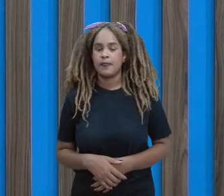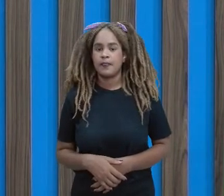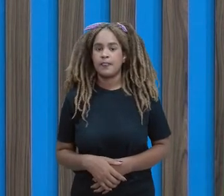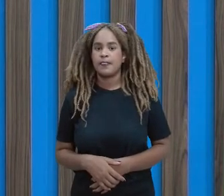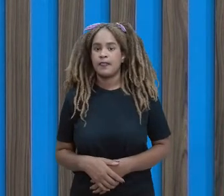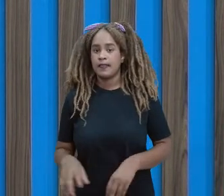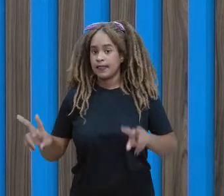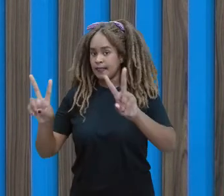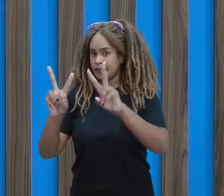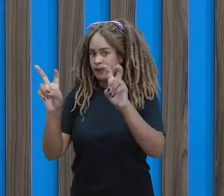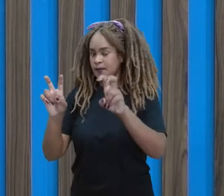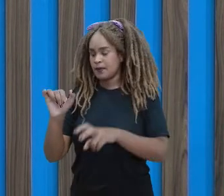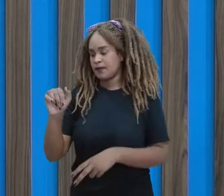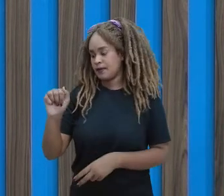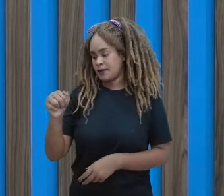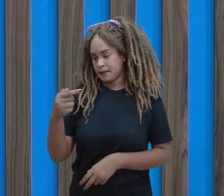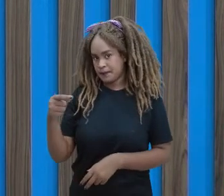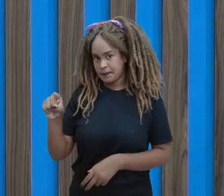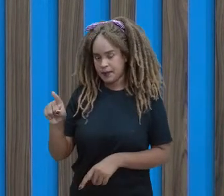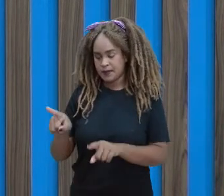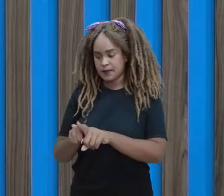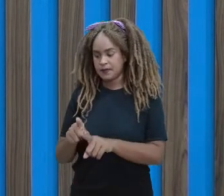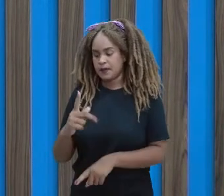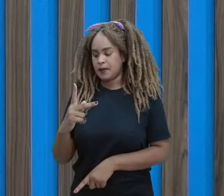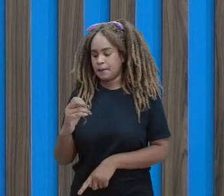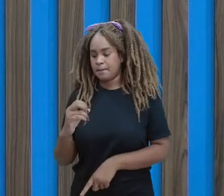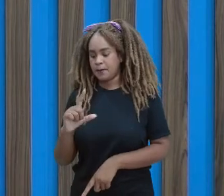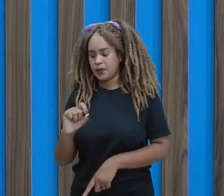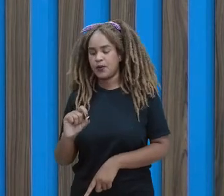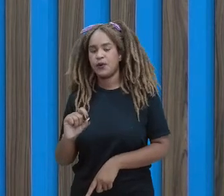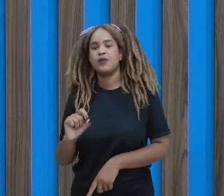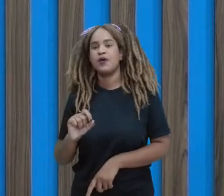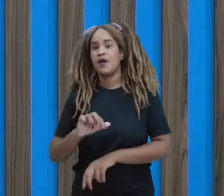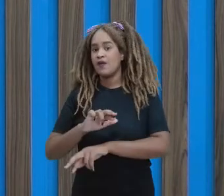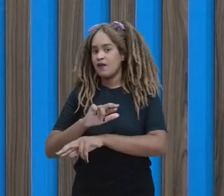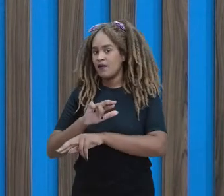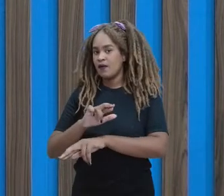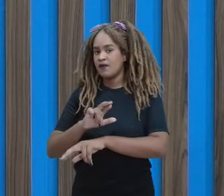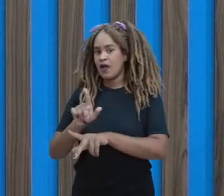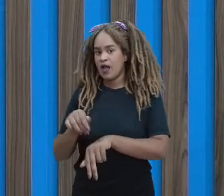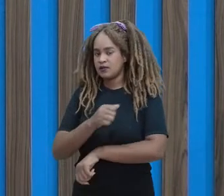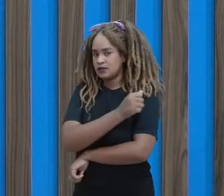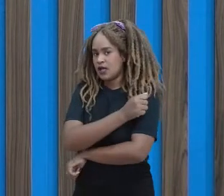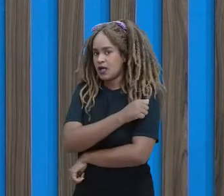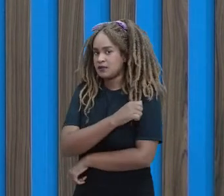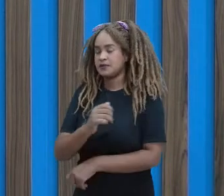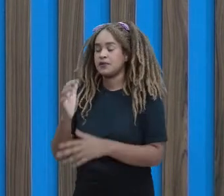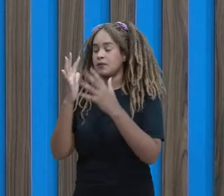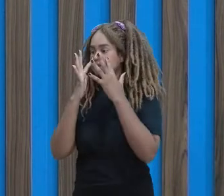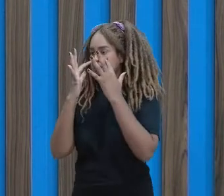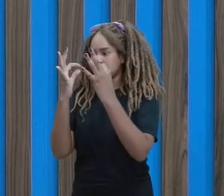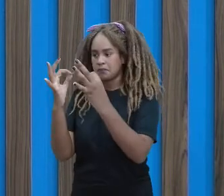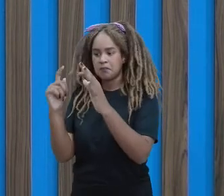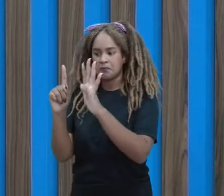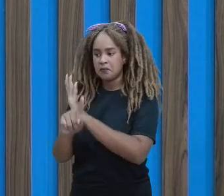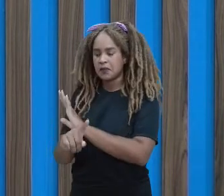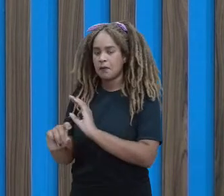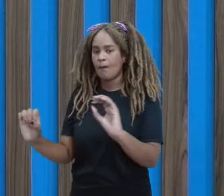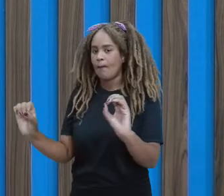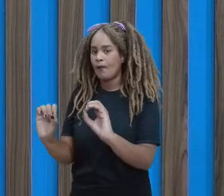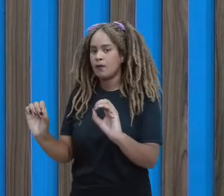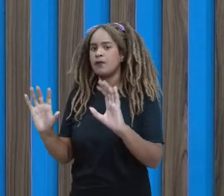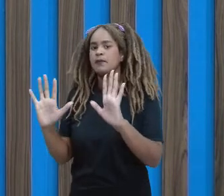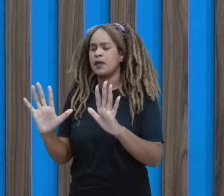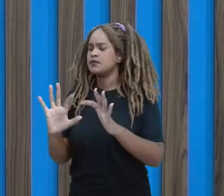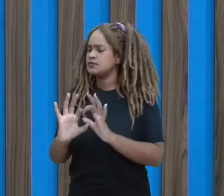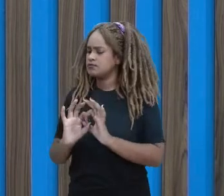tanto de ímã como de polos está atraindo os alunos a ficarem apenas atentos. Eles não estão questionando ainda, mas